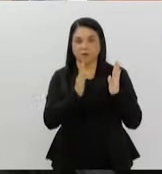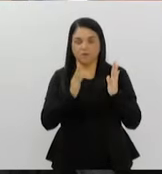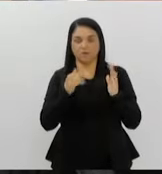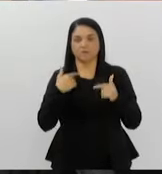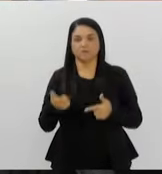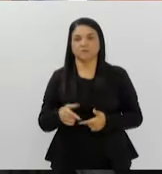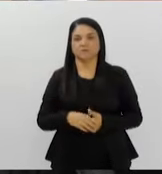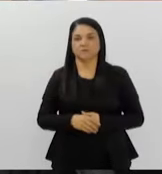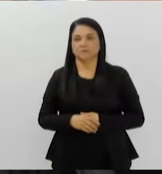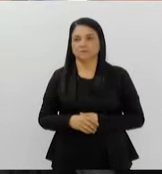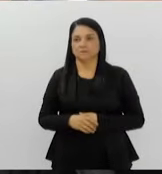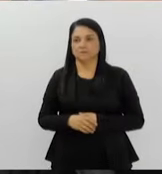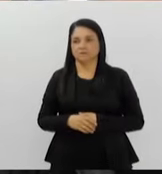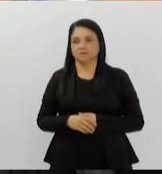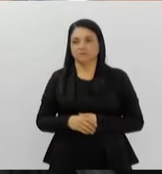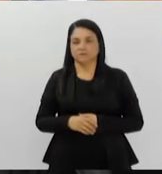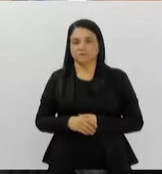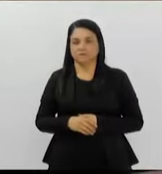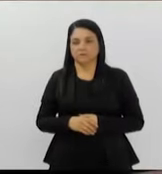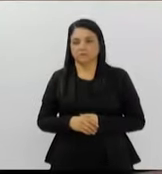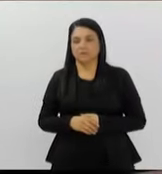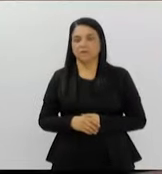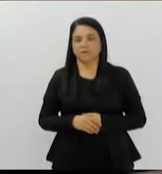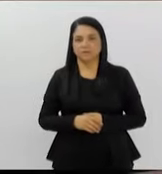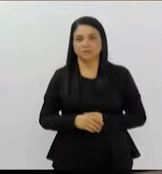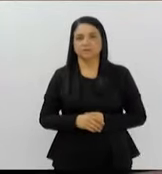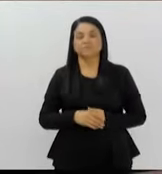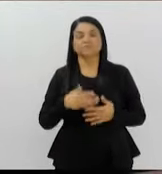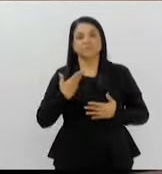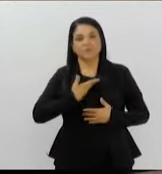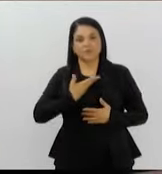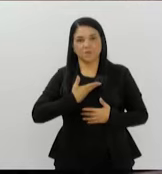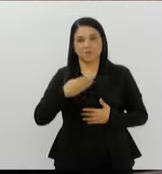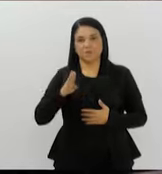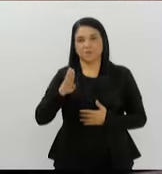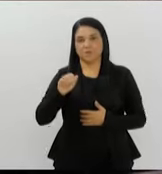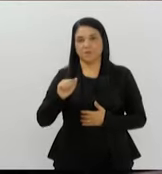Eu, amigo presidente Bacelar, eu queria